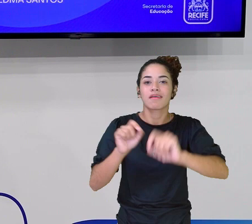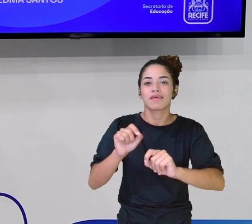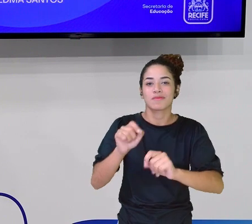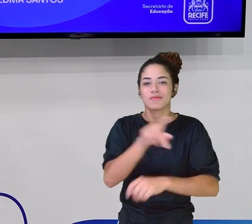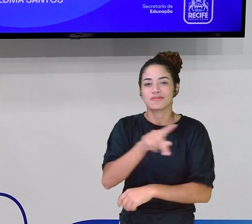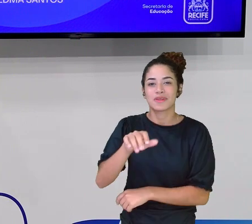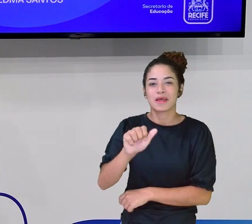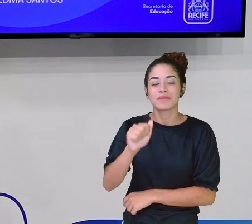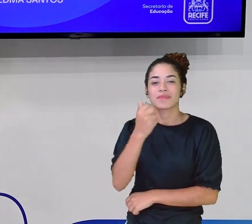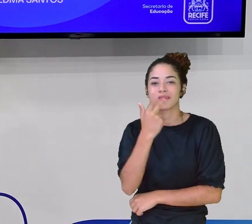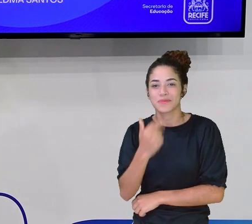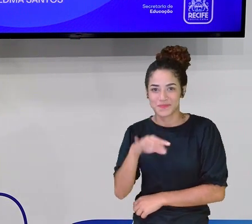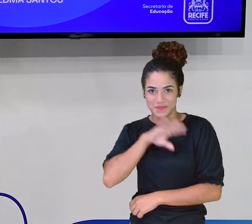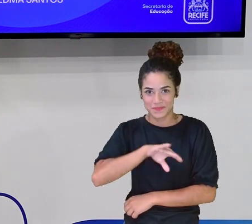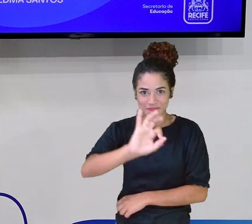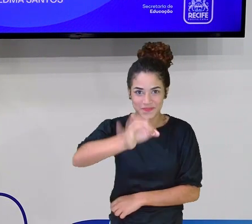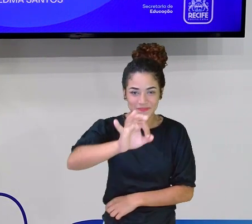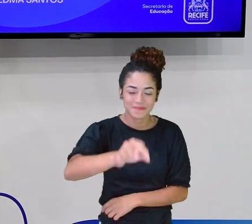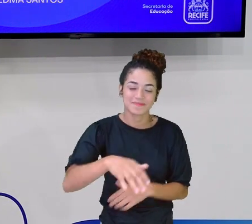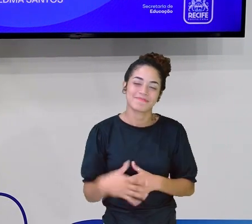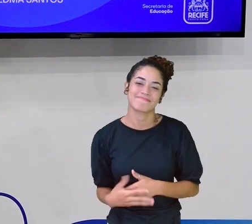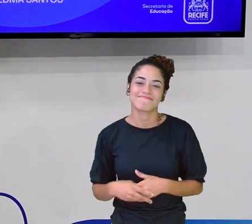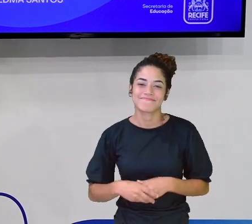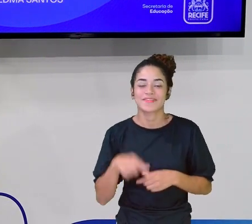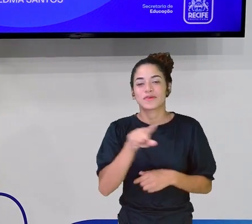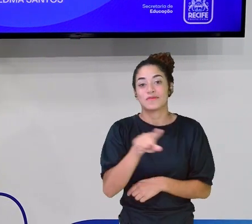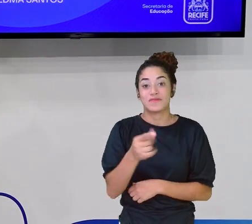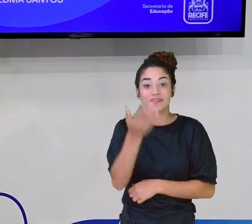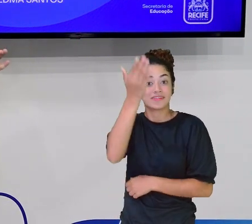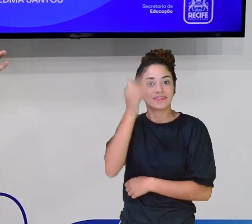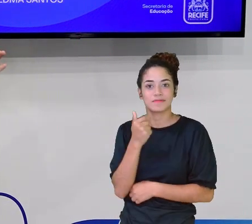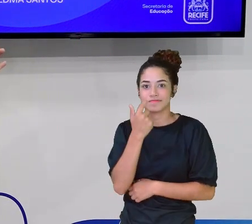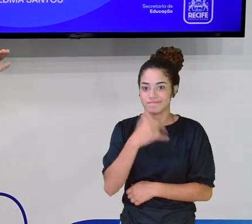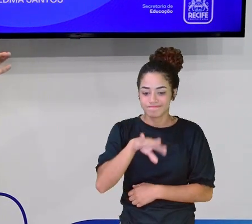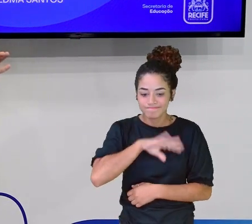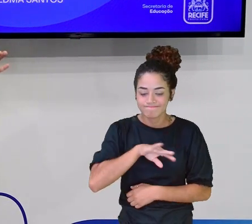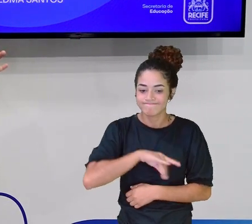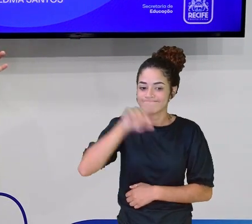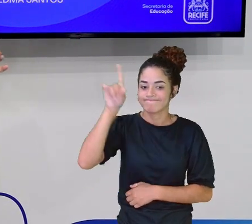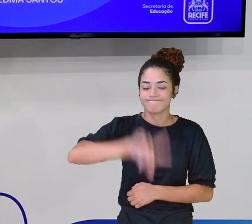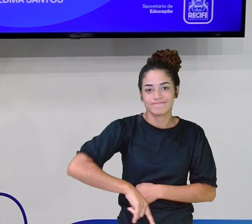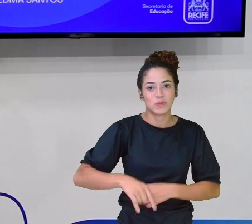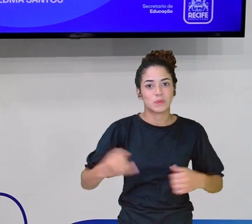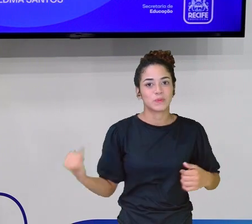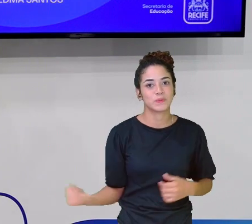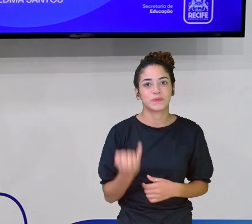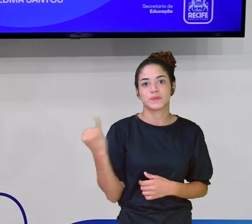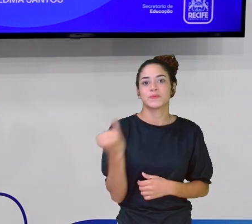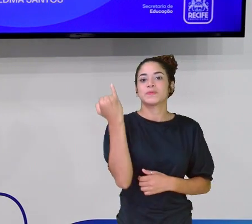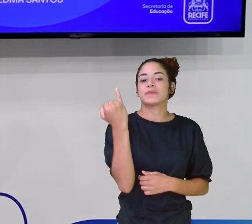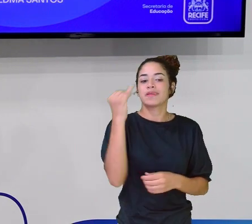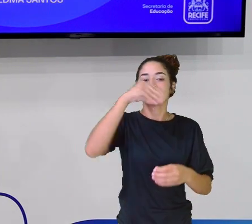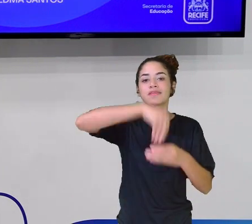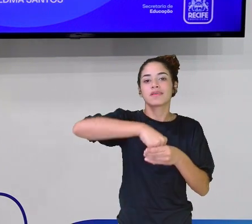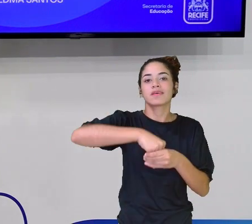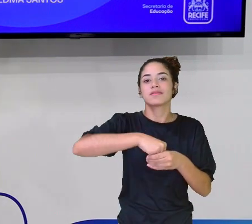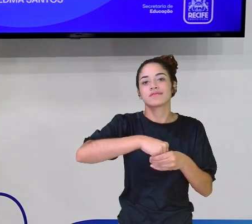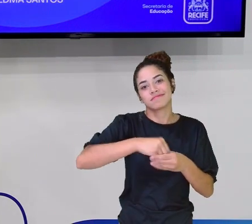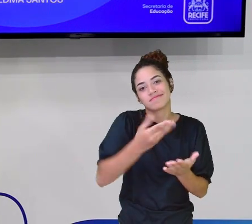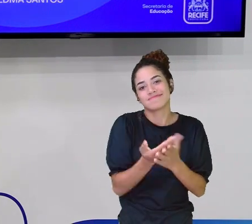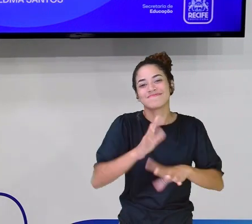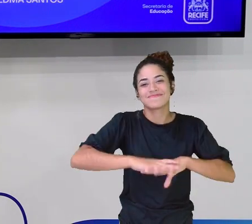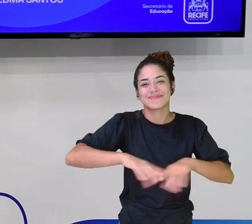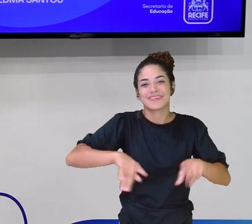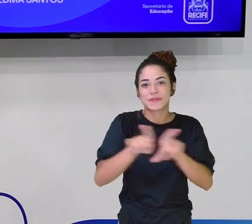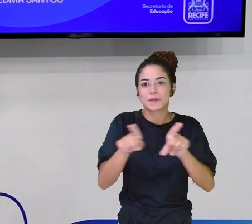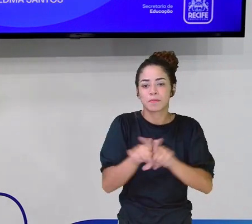Abigail, né? Língua portuguesa. Vocês sabem que língua portuguesa faz toda a diferença nas aulas de matemática, né? Enquanto